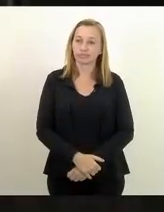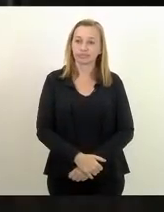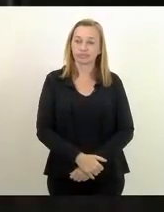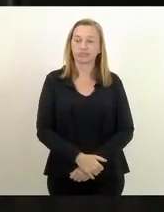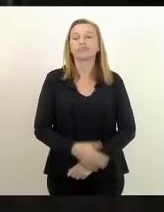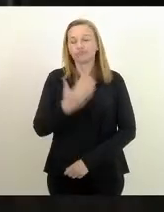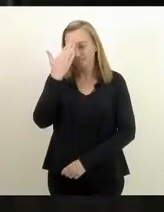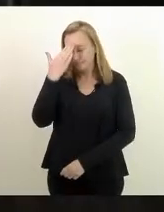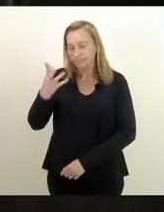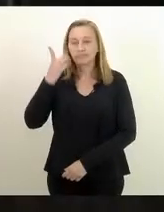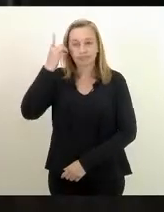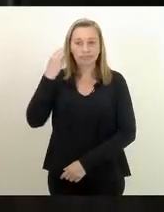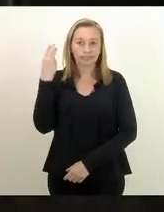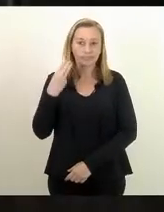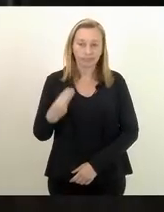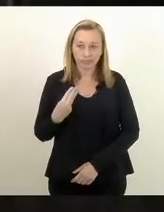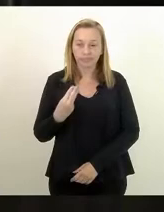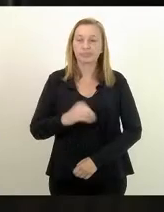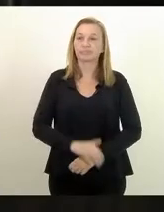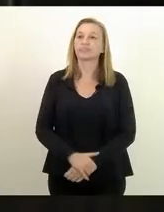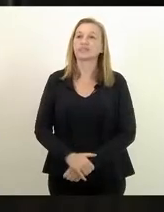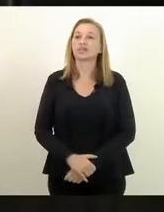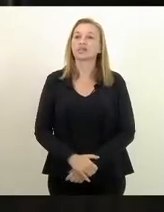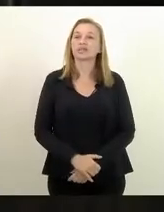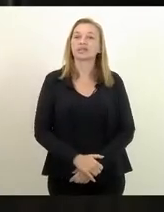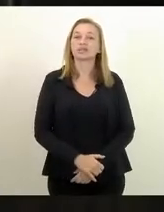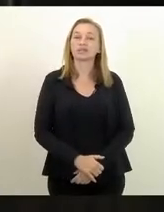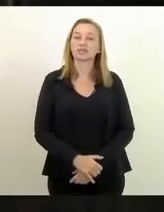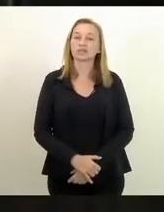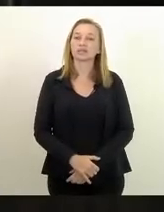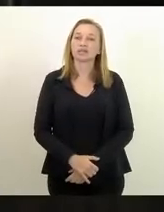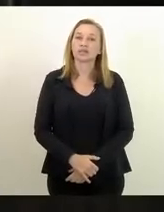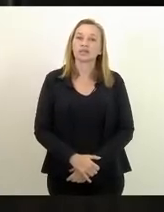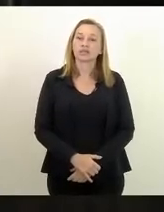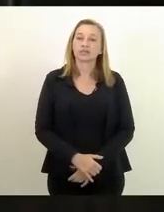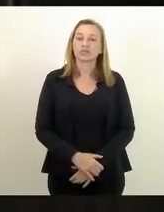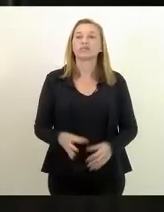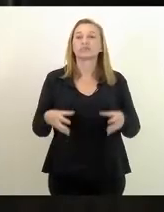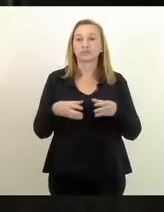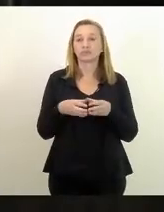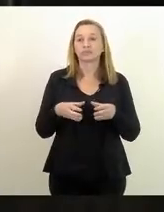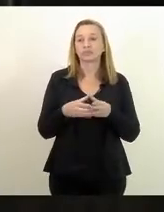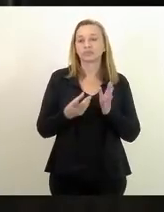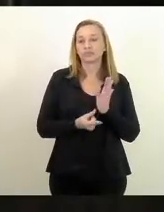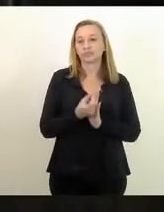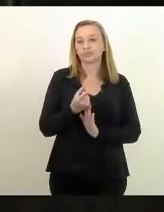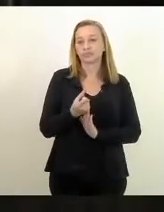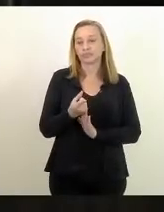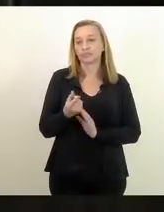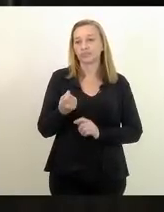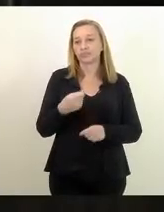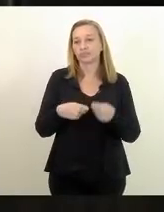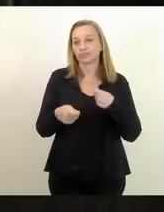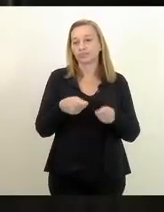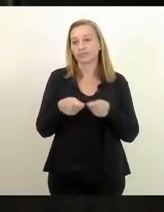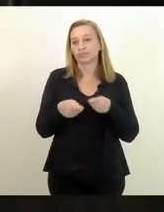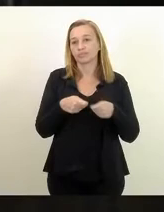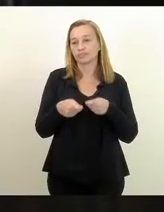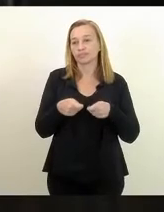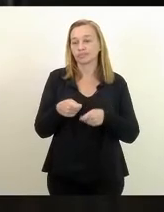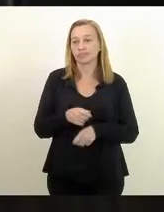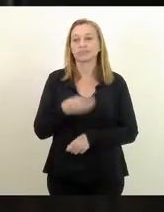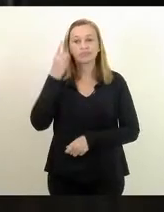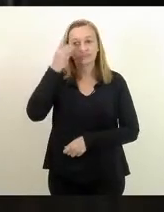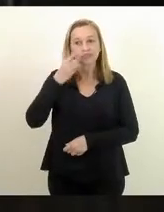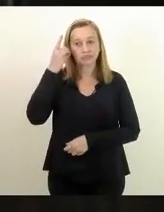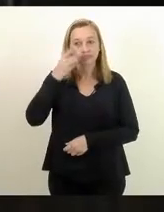Obrigada, deputada Mônica Francisco. Para emitir o parecer pela Comissão de Orçamento, Finanças e Fiscalização, Financeiro e